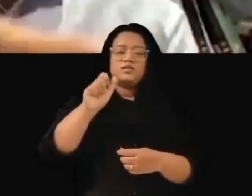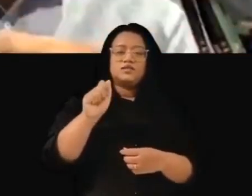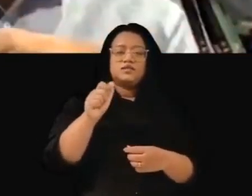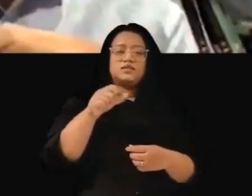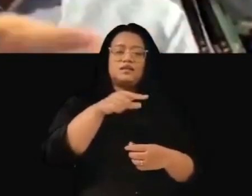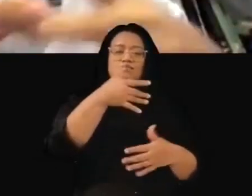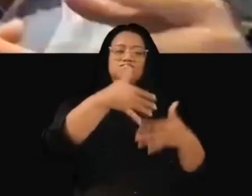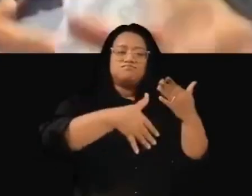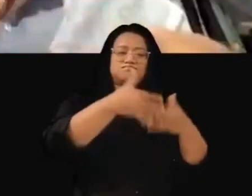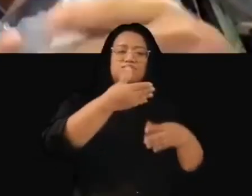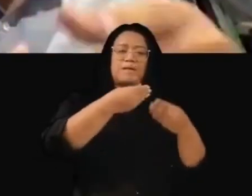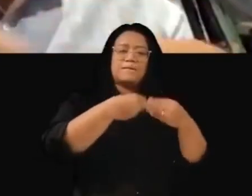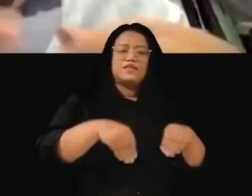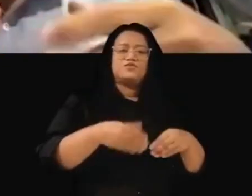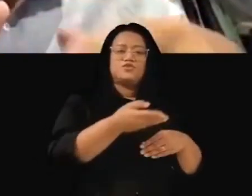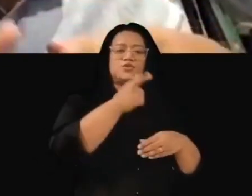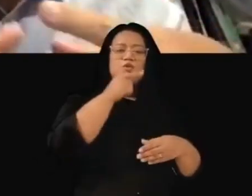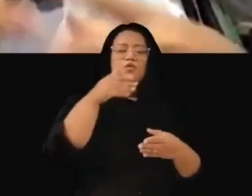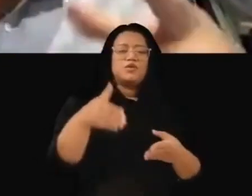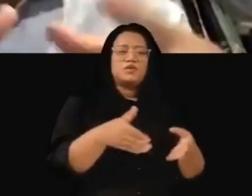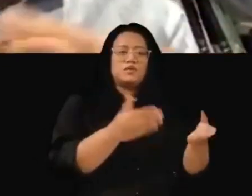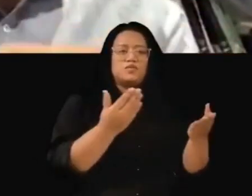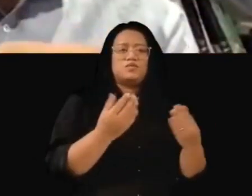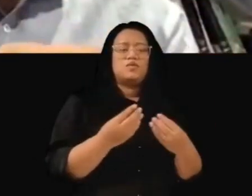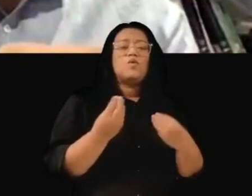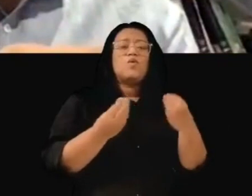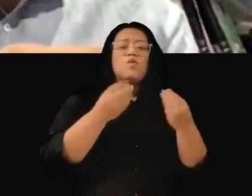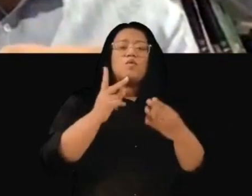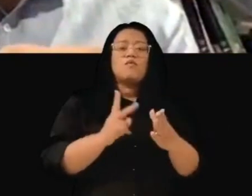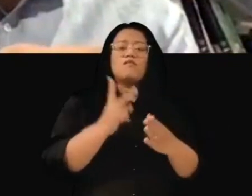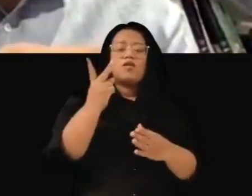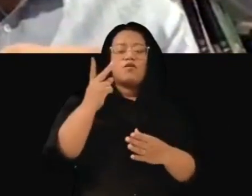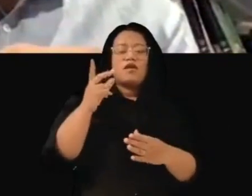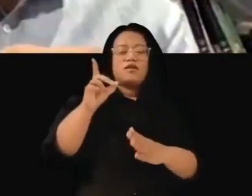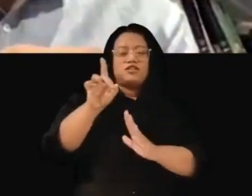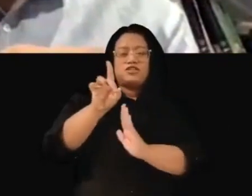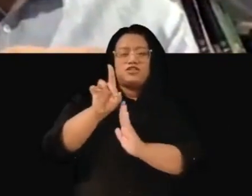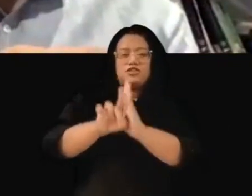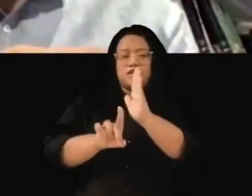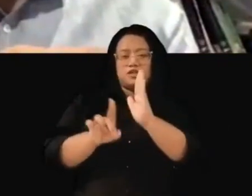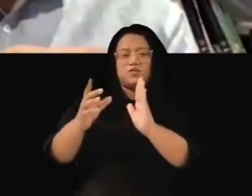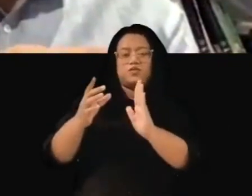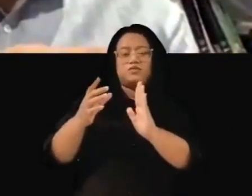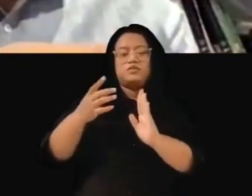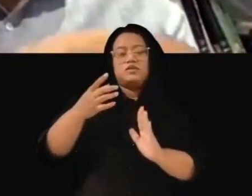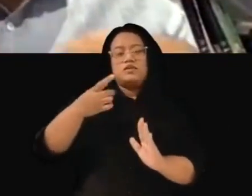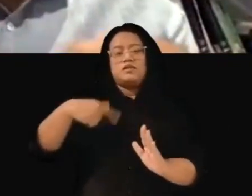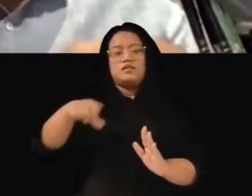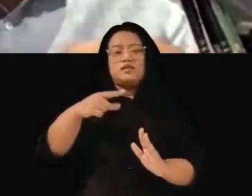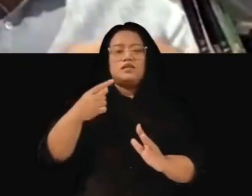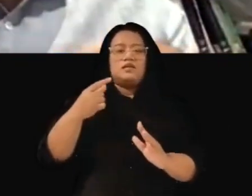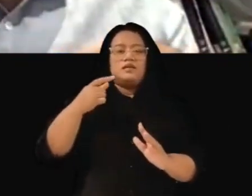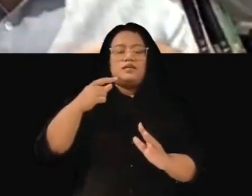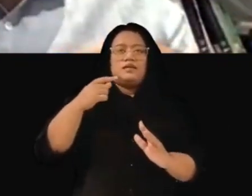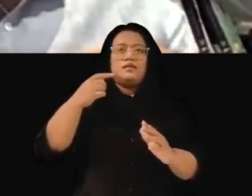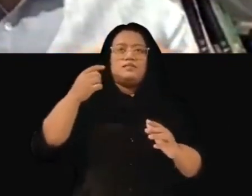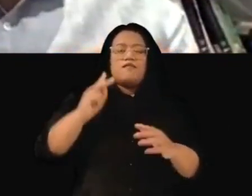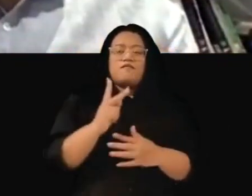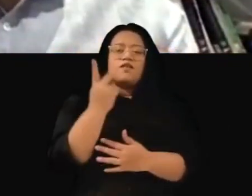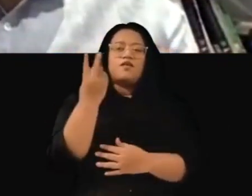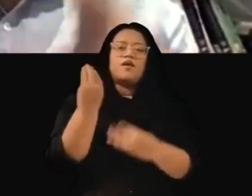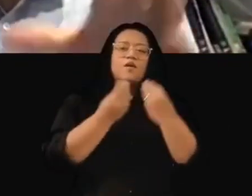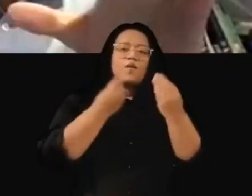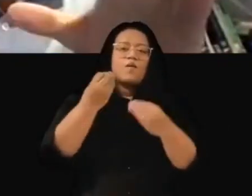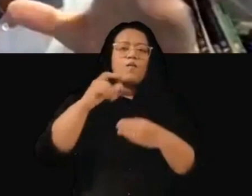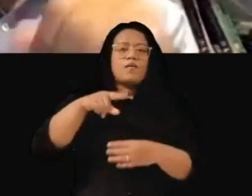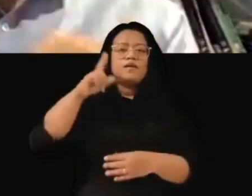isso, né? Se essa questão entra no debate do direito, me parece, de fato, uma grande dificuldade, né? E eu partilho da